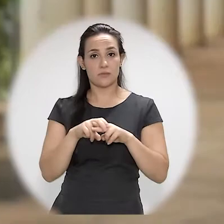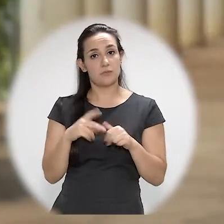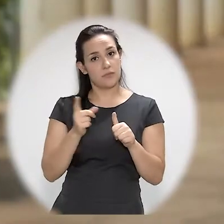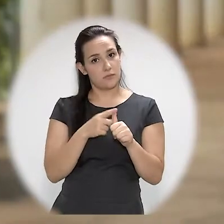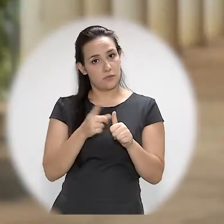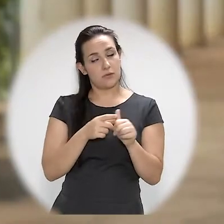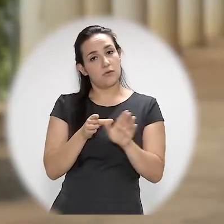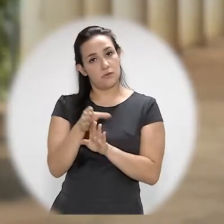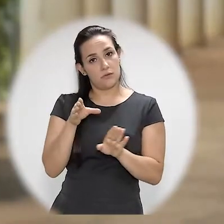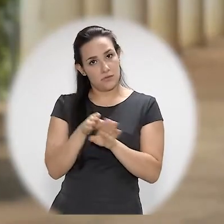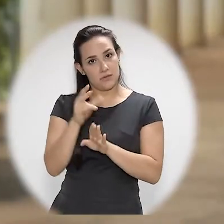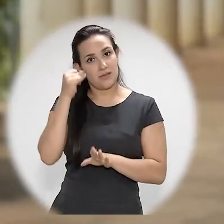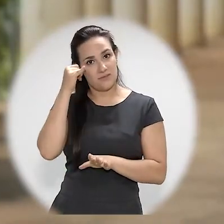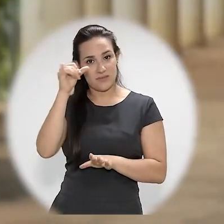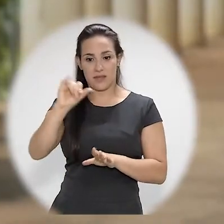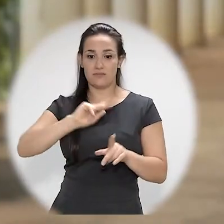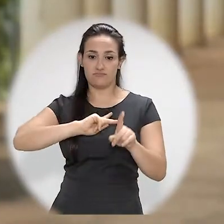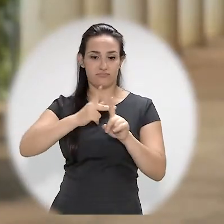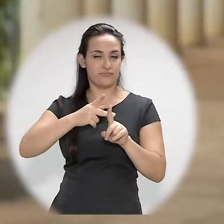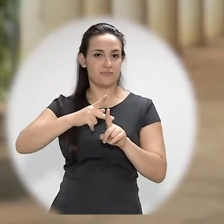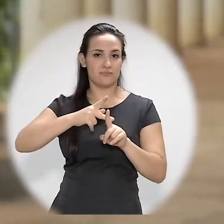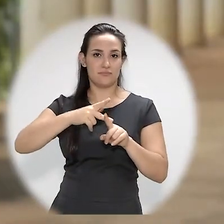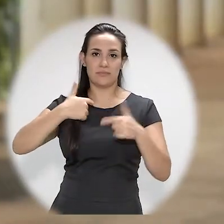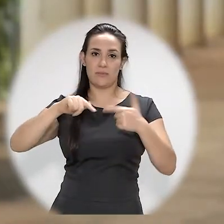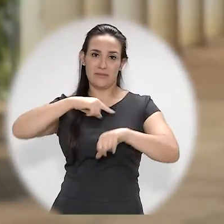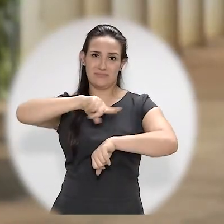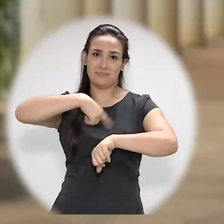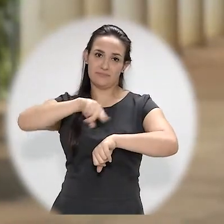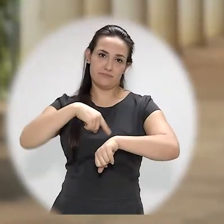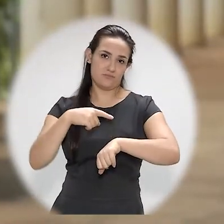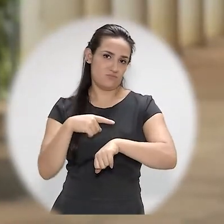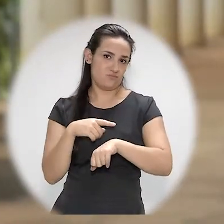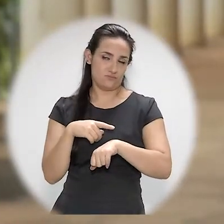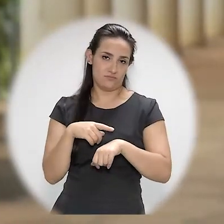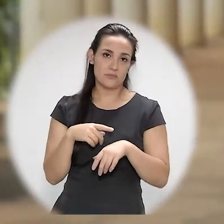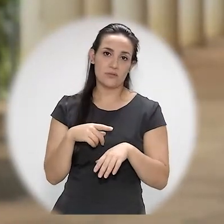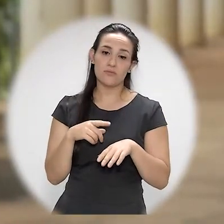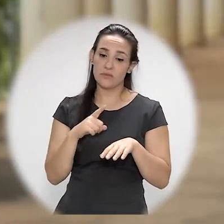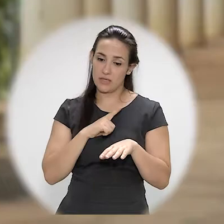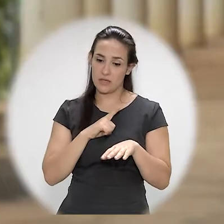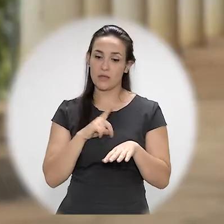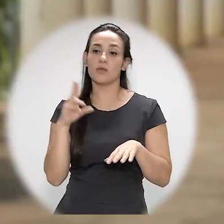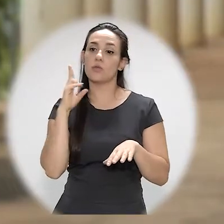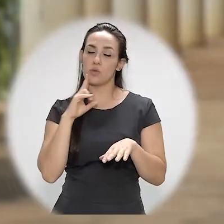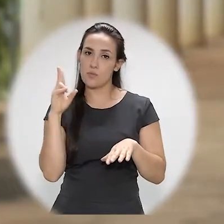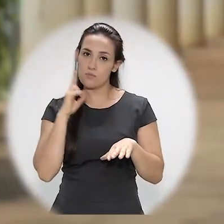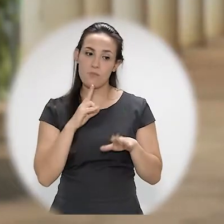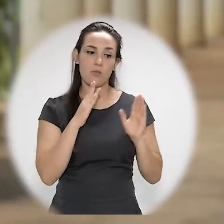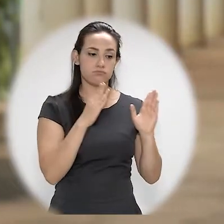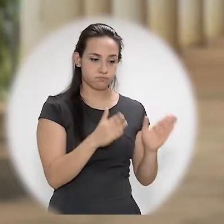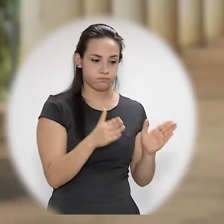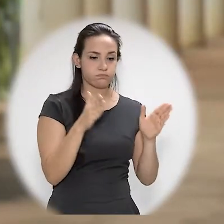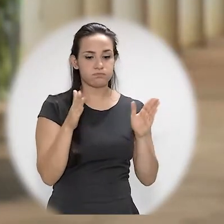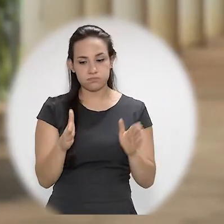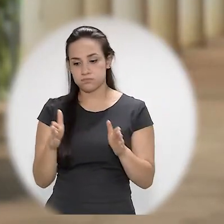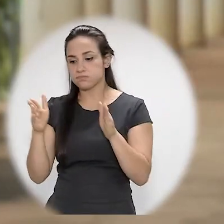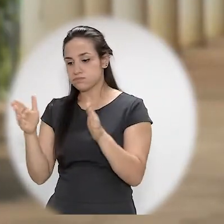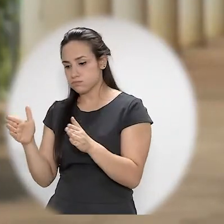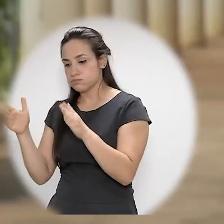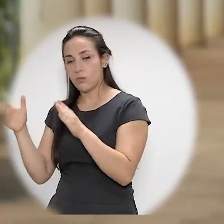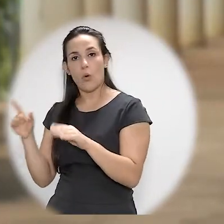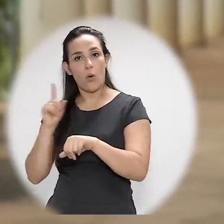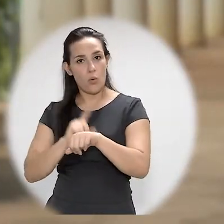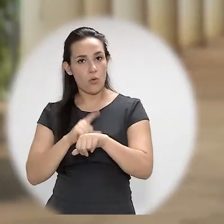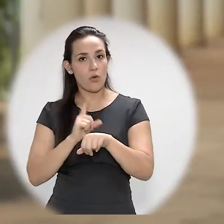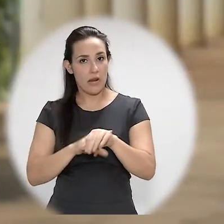orientação que a gente dá é justamente de tentar evitar sobrecarga de trabalho. Dentro do possível, deixar uma rotina mais organizada